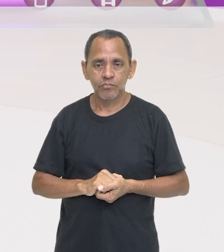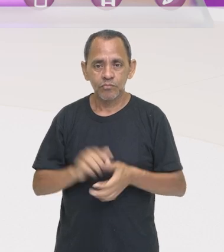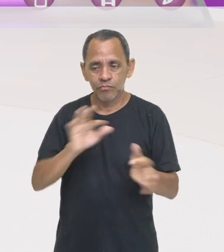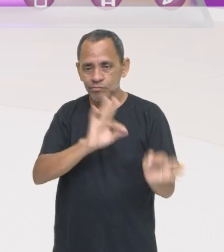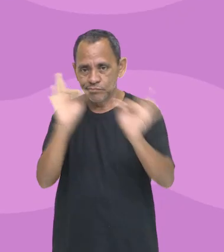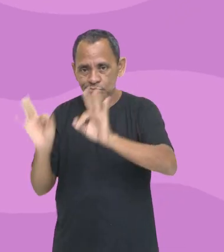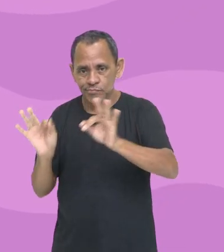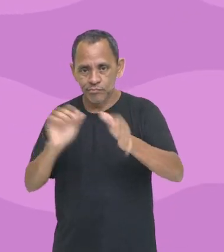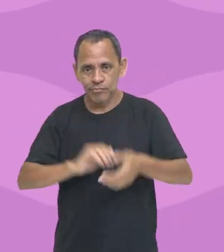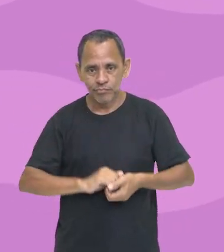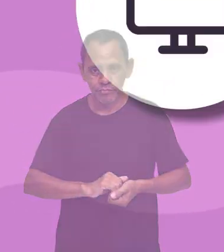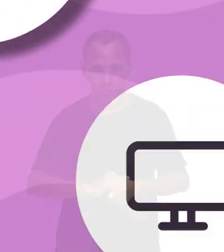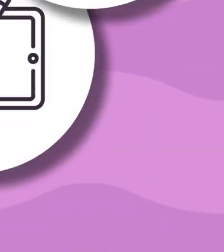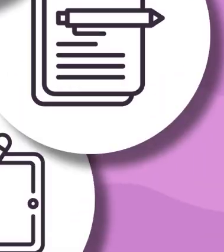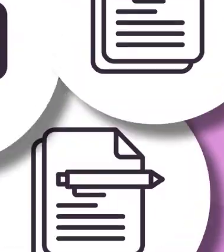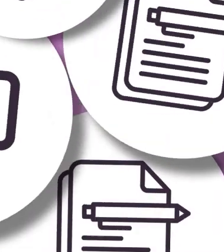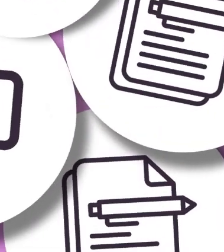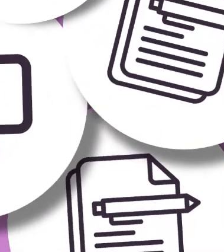revisão.